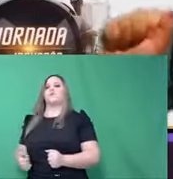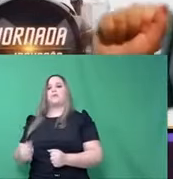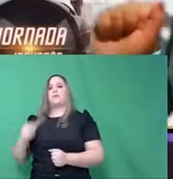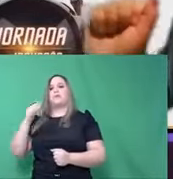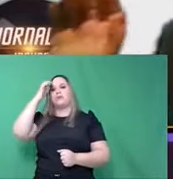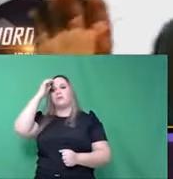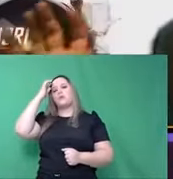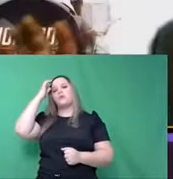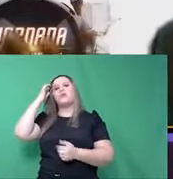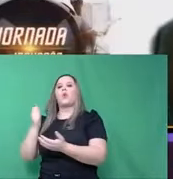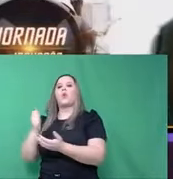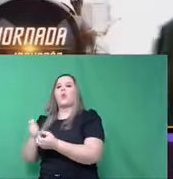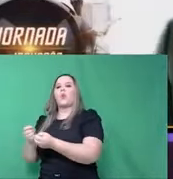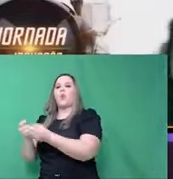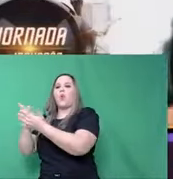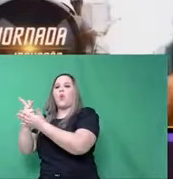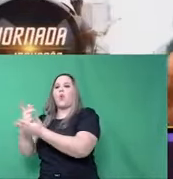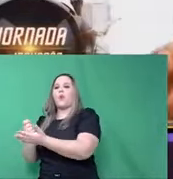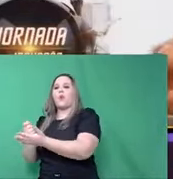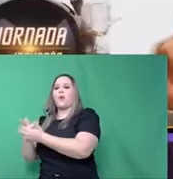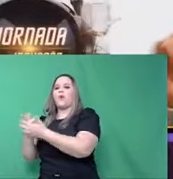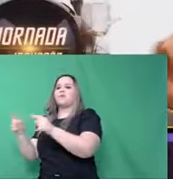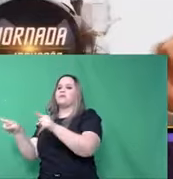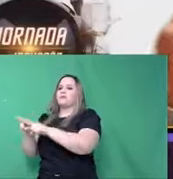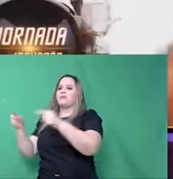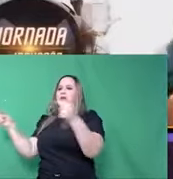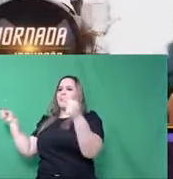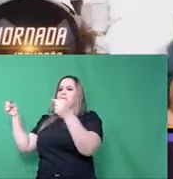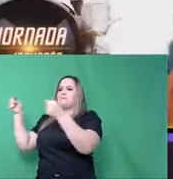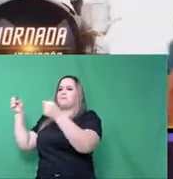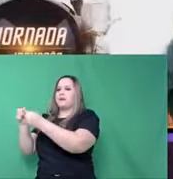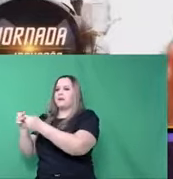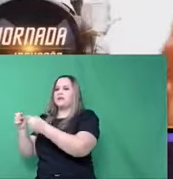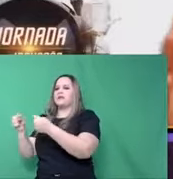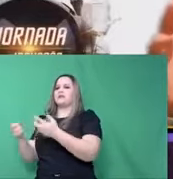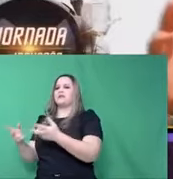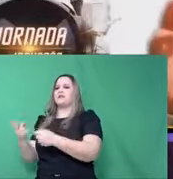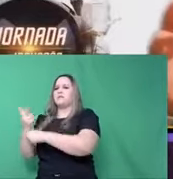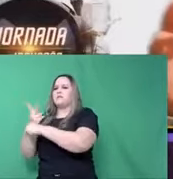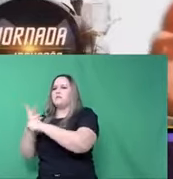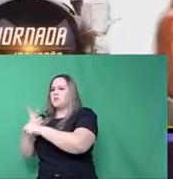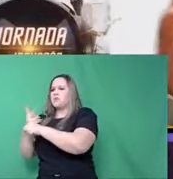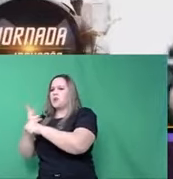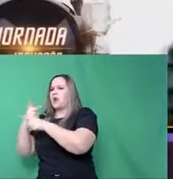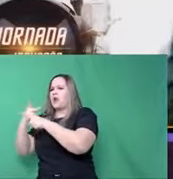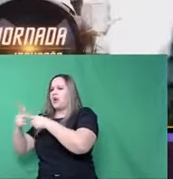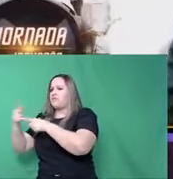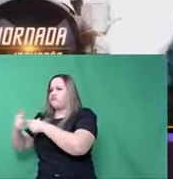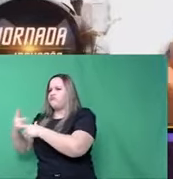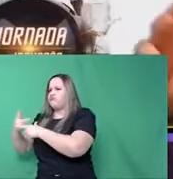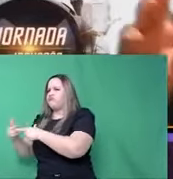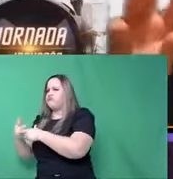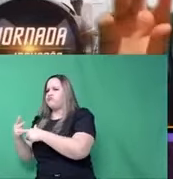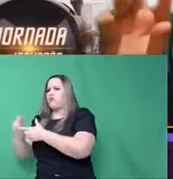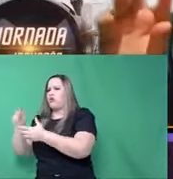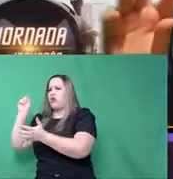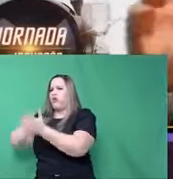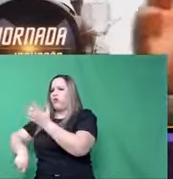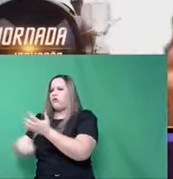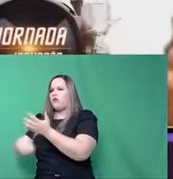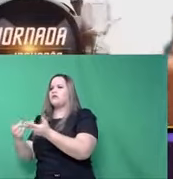Compras, desenvolvimento de aplicações, busca de soluções para contratações,